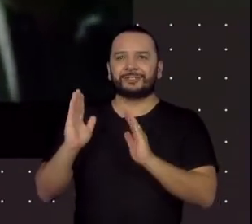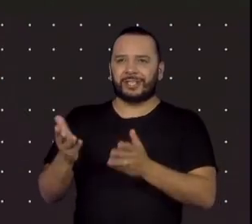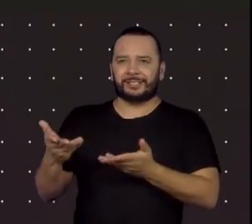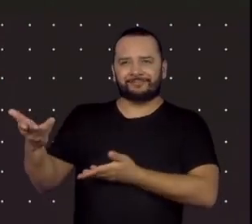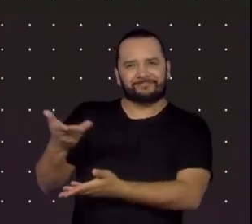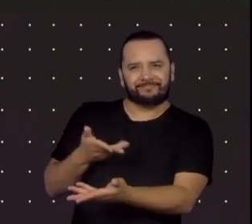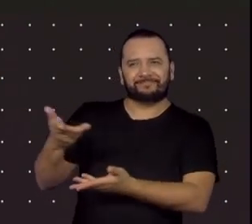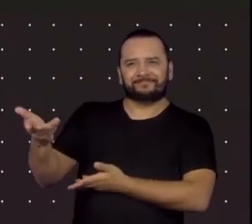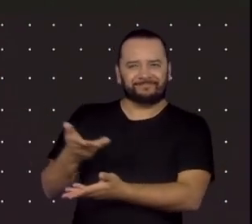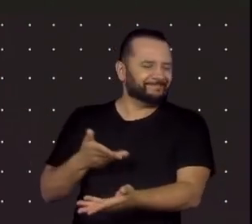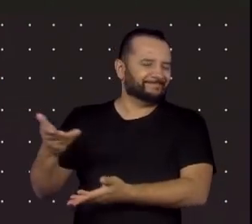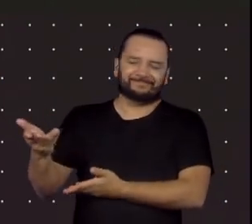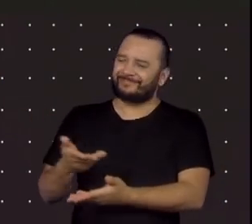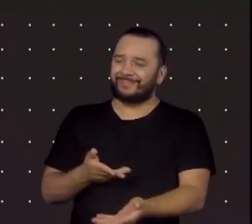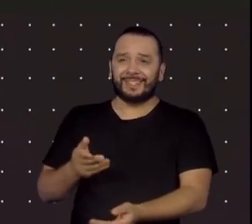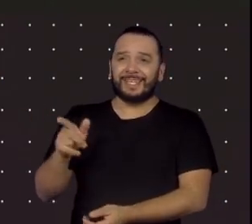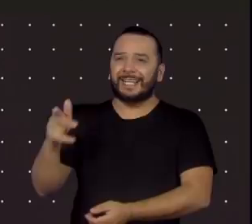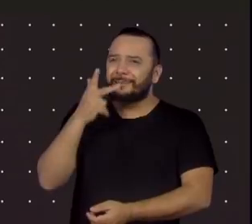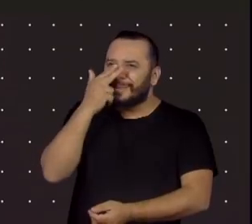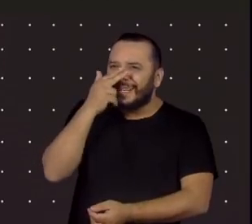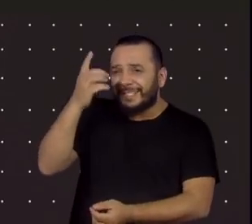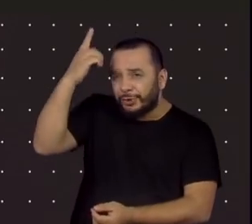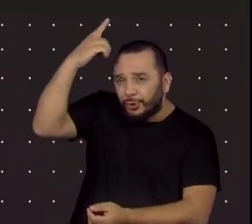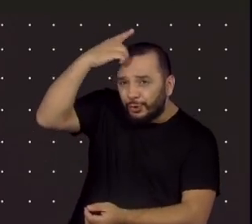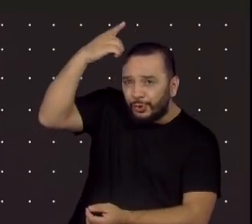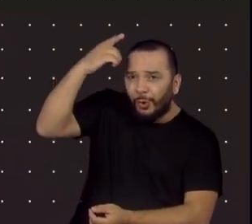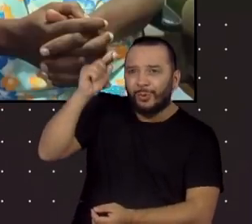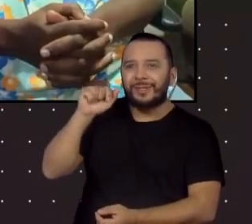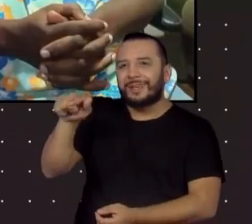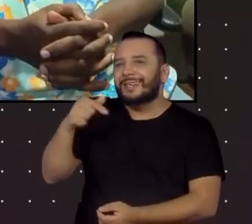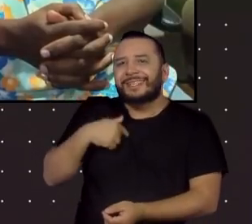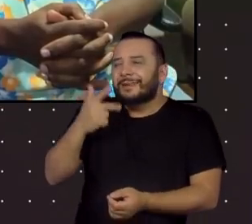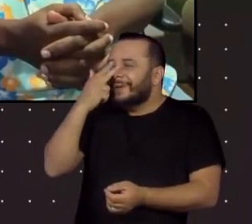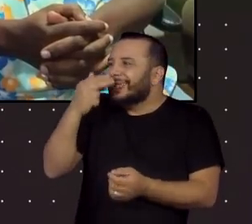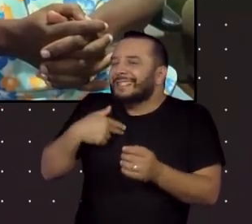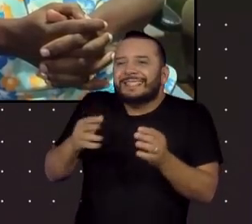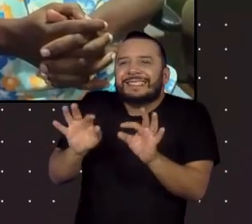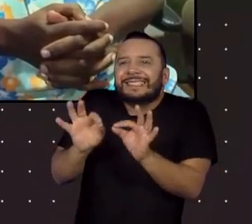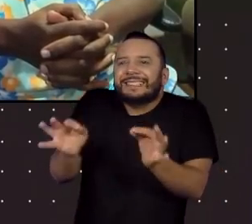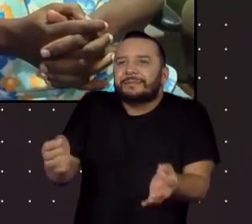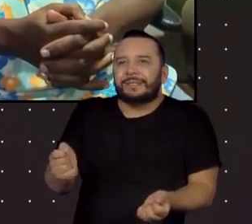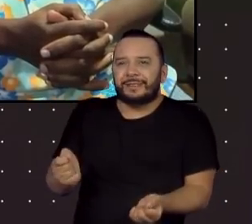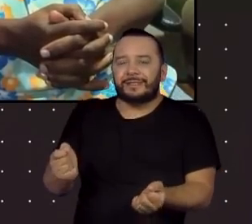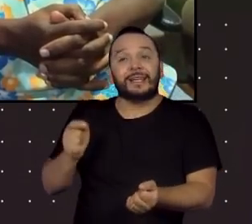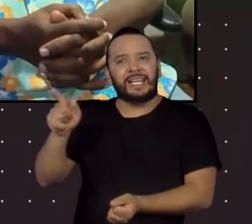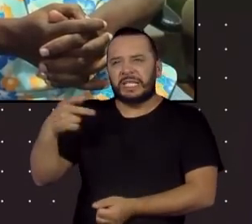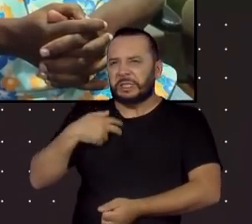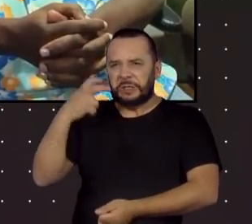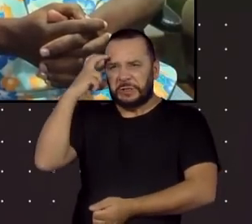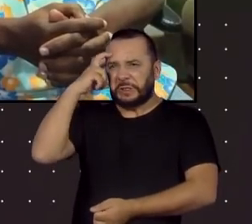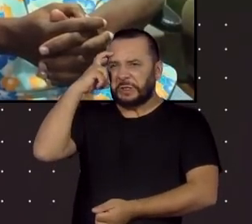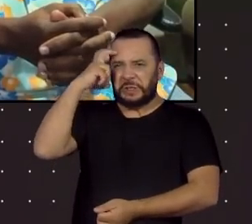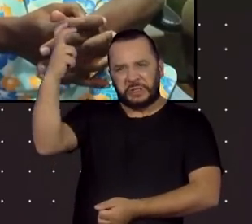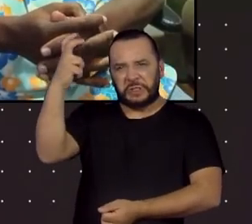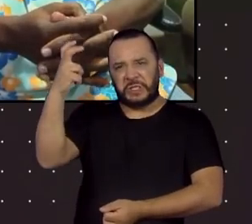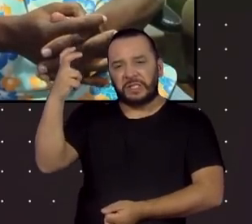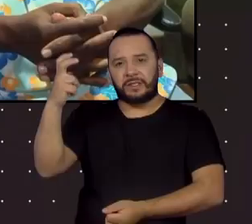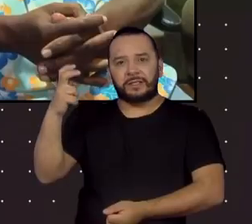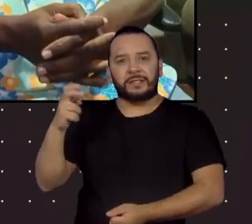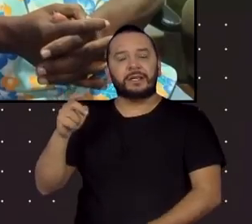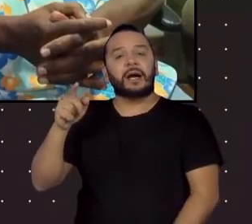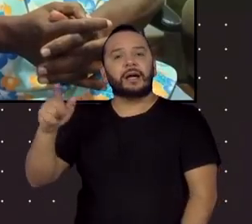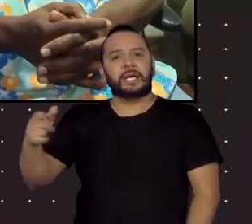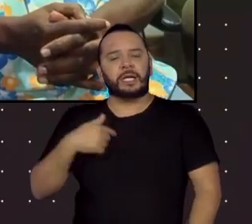vida. E ele tem a simplicidade e a sabedoria de fazer pouco no